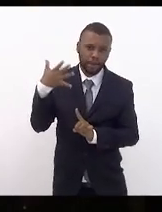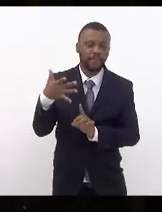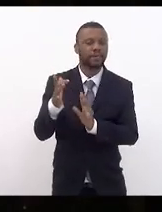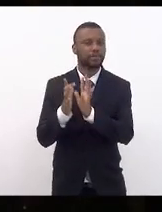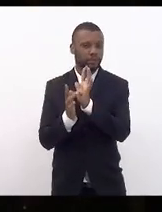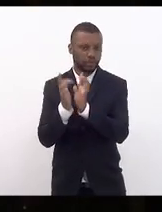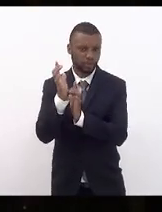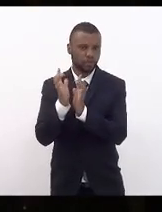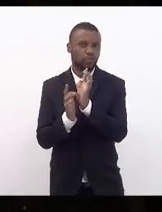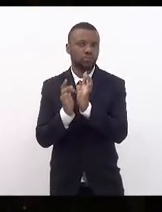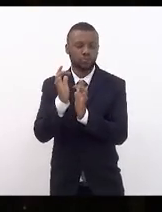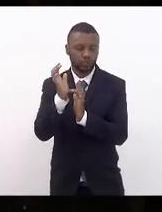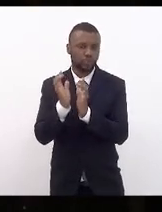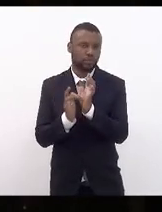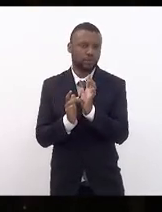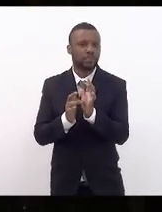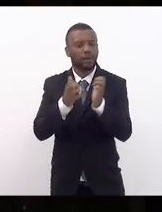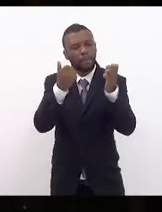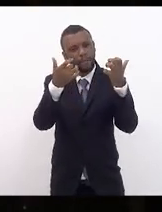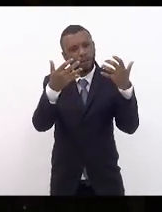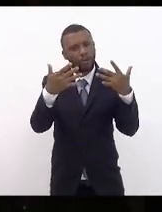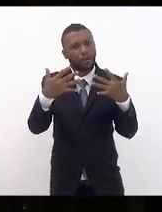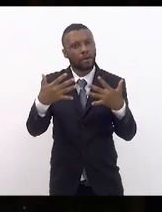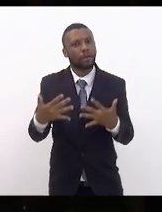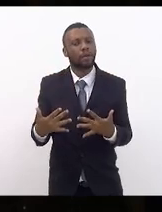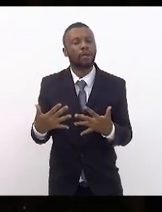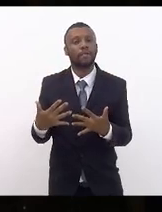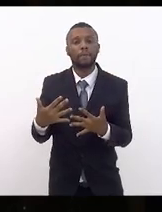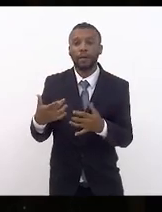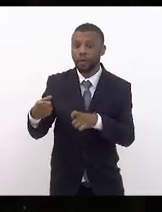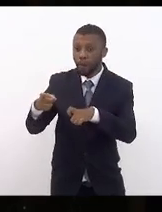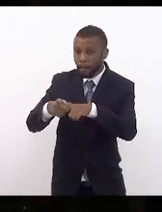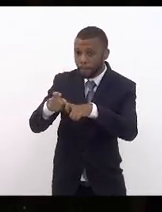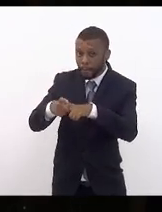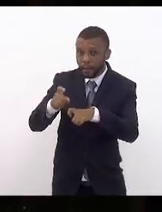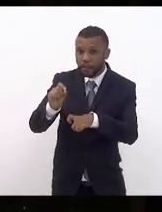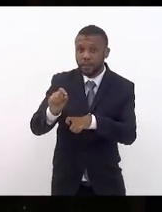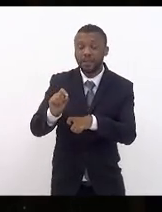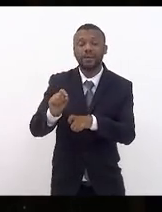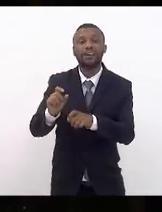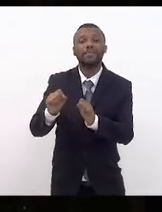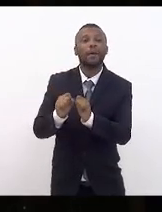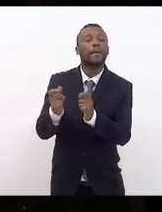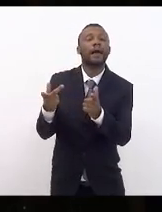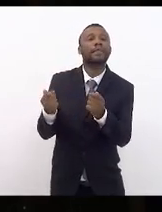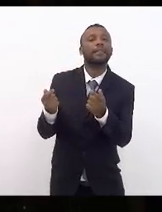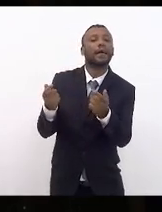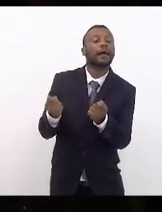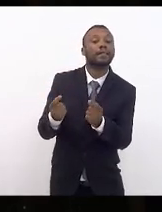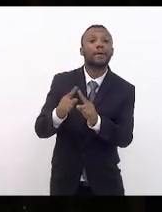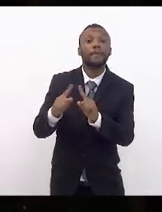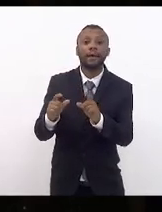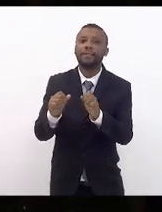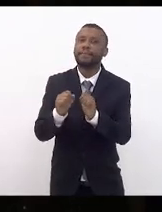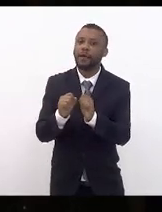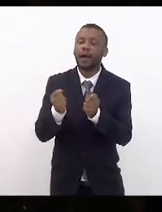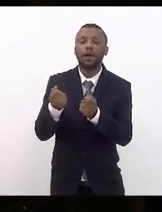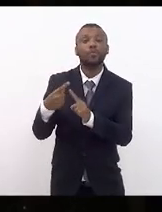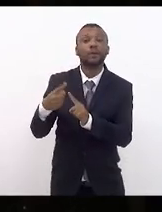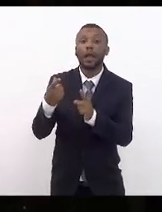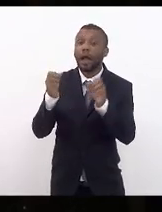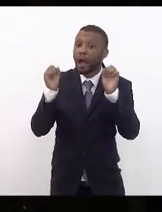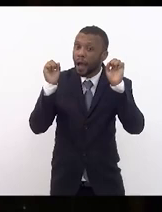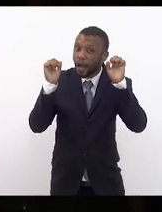Jesus, que vale para o doutor que diz que não faz mais nada, mas faz, porque a luz continua a